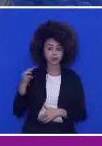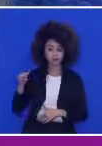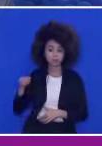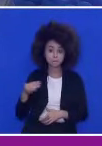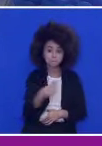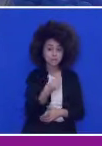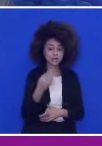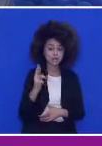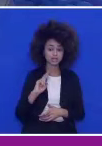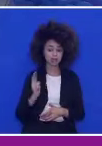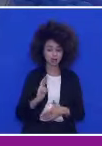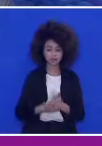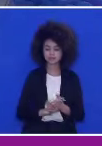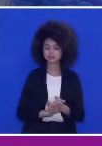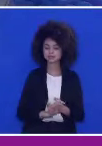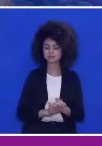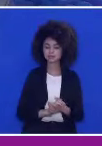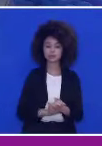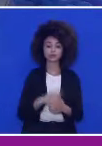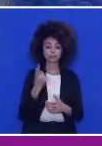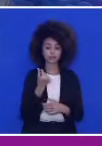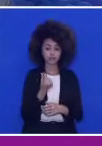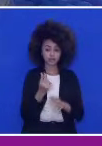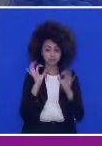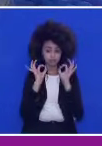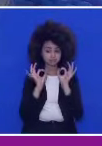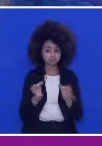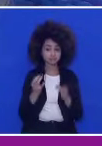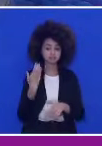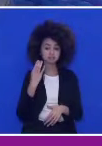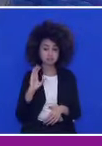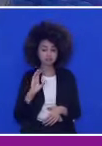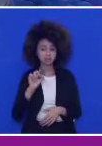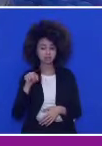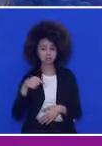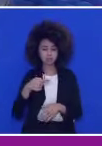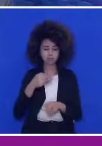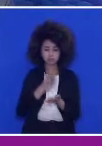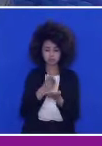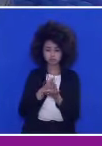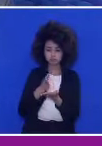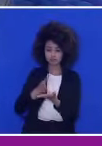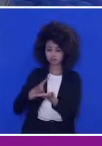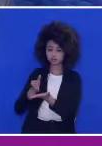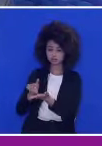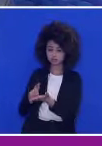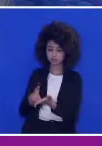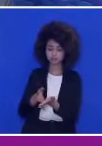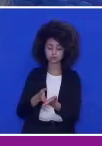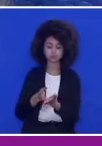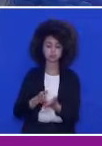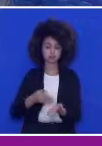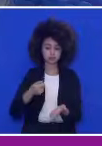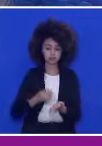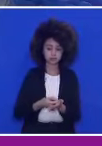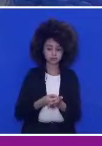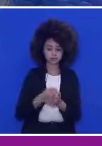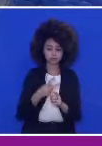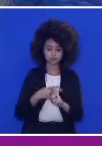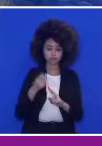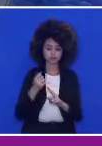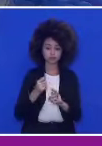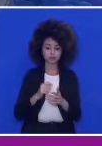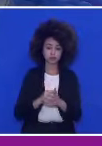4 milhões de reais. Sendo que o valor exato de premiação será divulgado após o rateio entre as apostas vencedoras dos